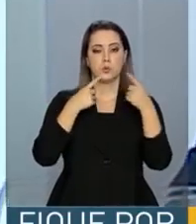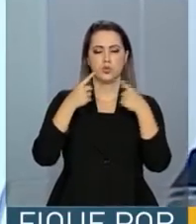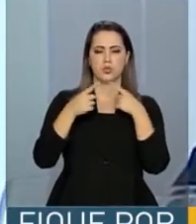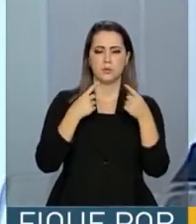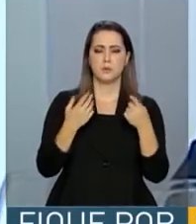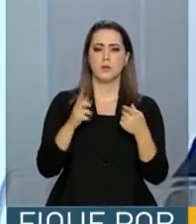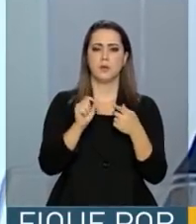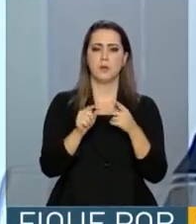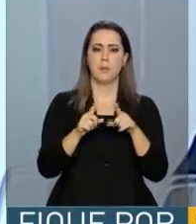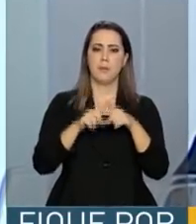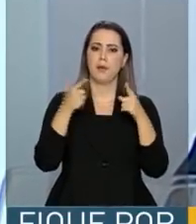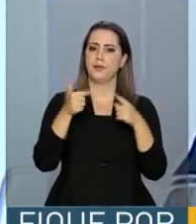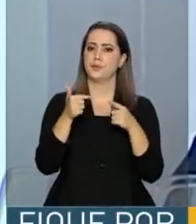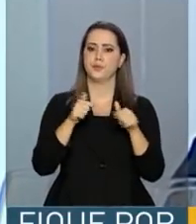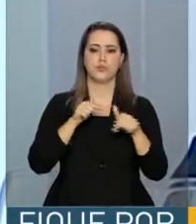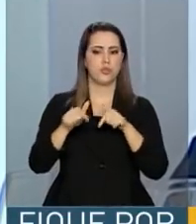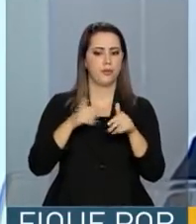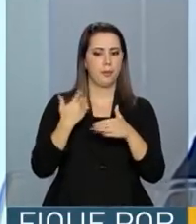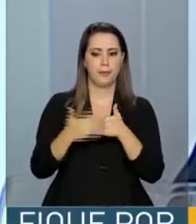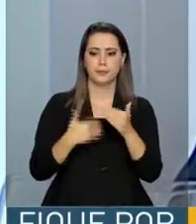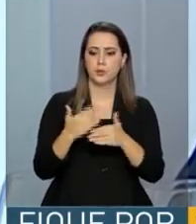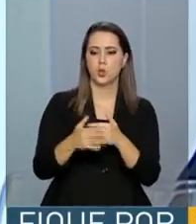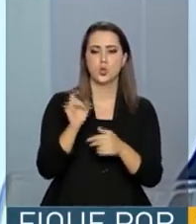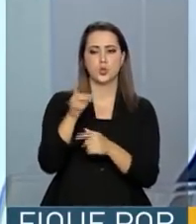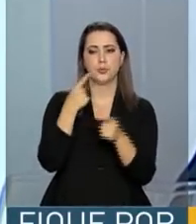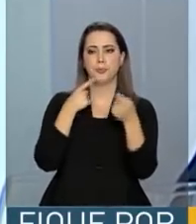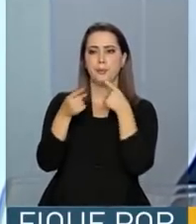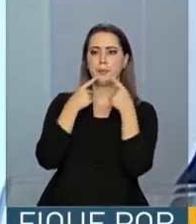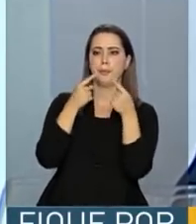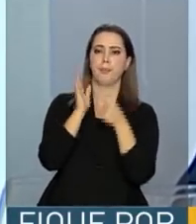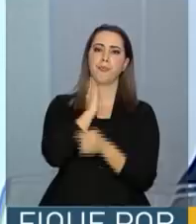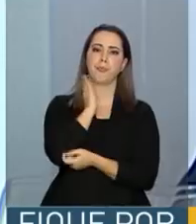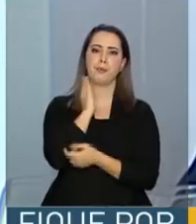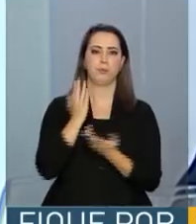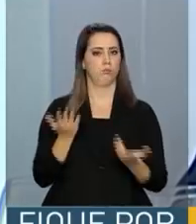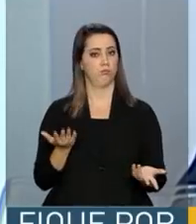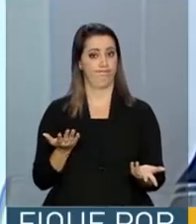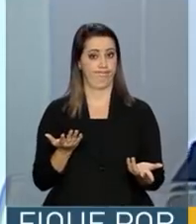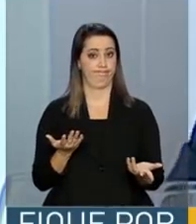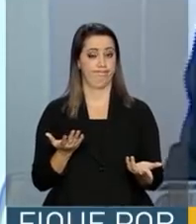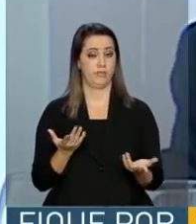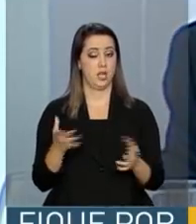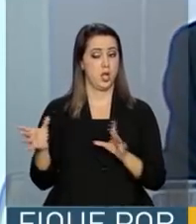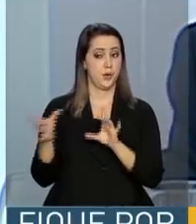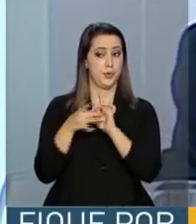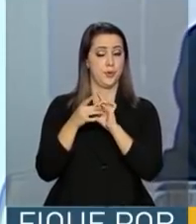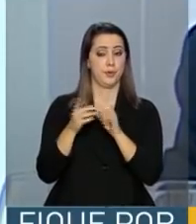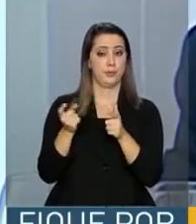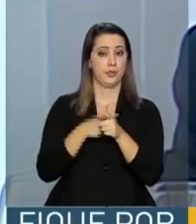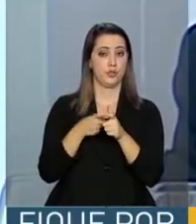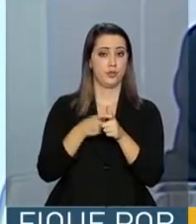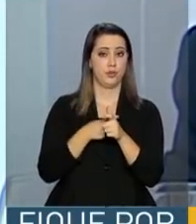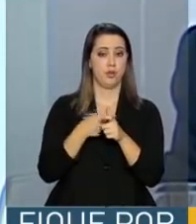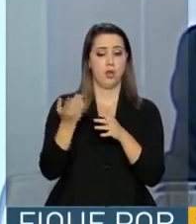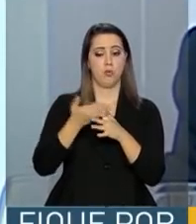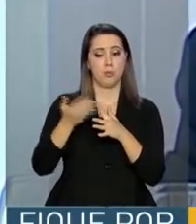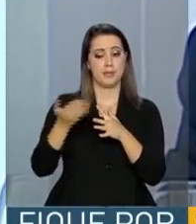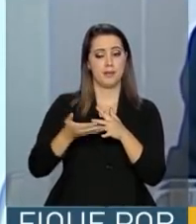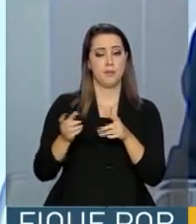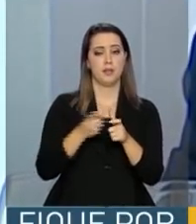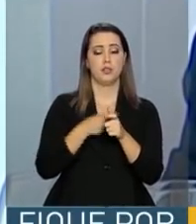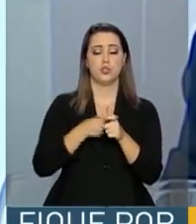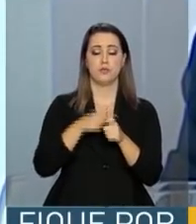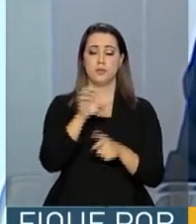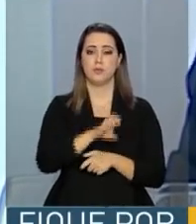mas não eram executados o tema da repactuação da dívida dos estados ninguém teve coragem e vá adiante tenho 34 anos